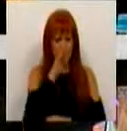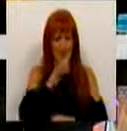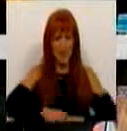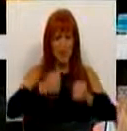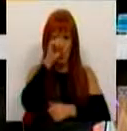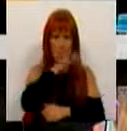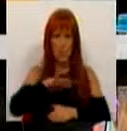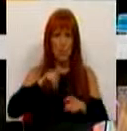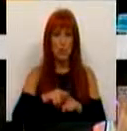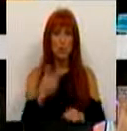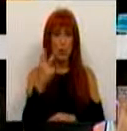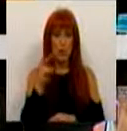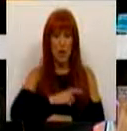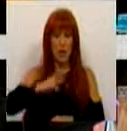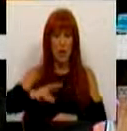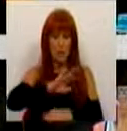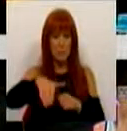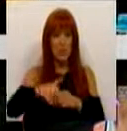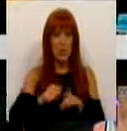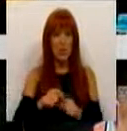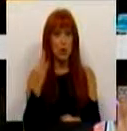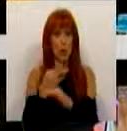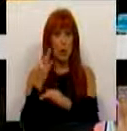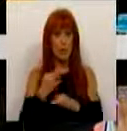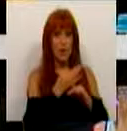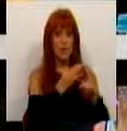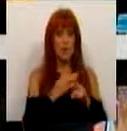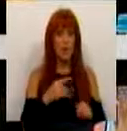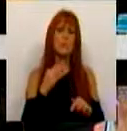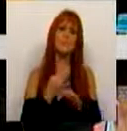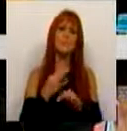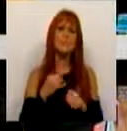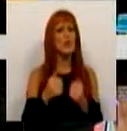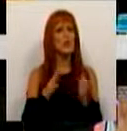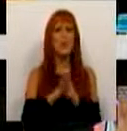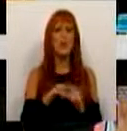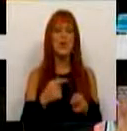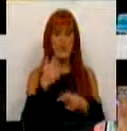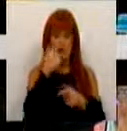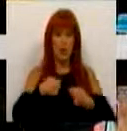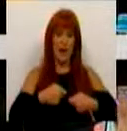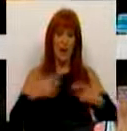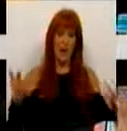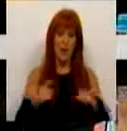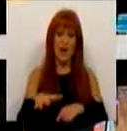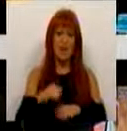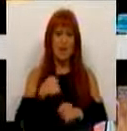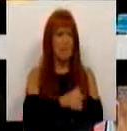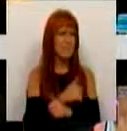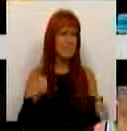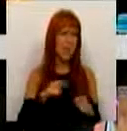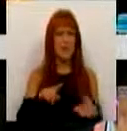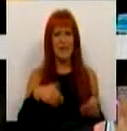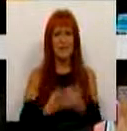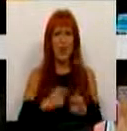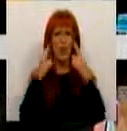práticas ambientais os 2 milhões de participantes dos festivais, pois os festivaleiros são todos consumidores e esta é uma forma belíssima de